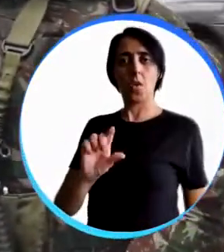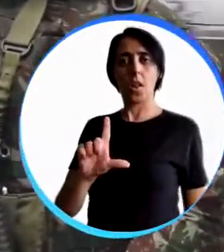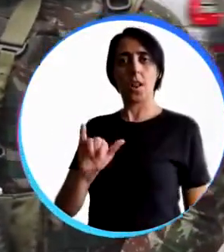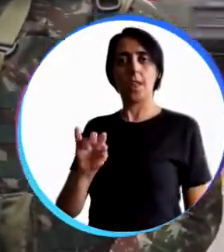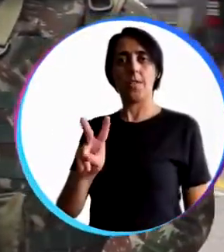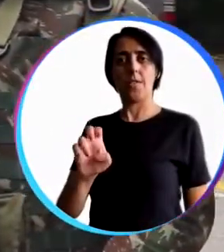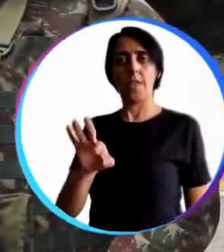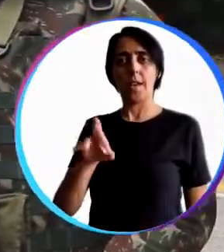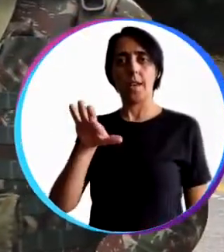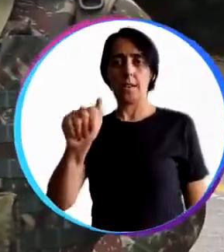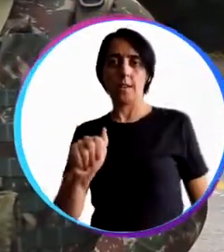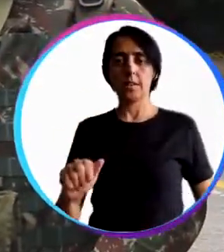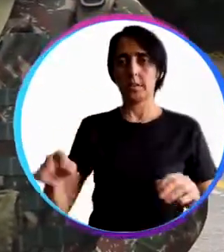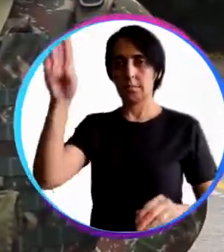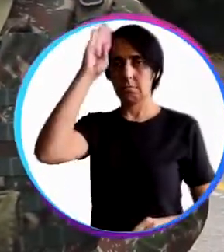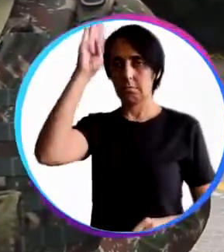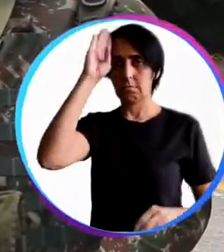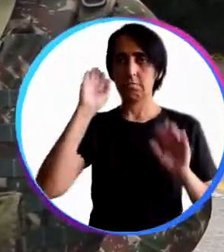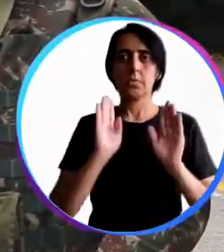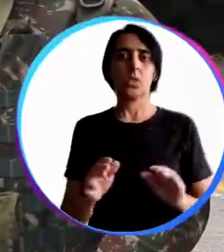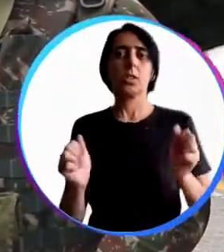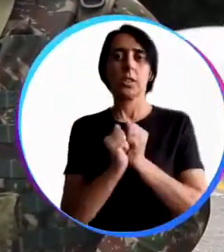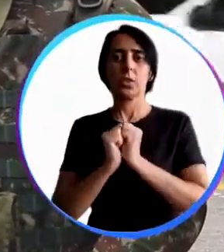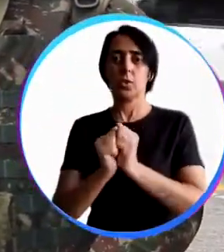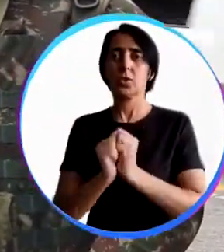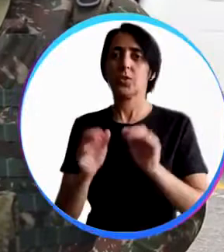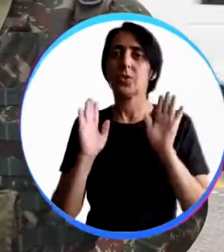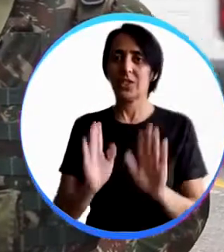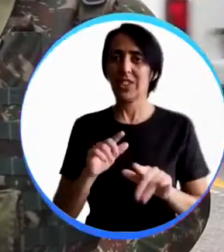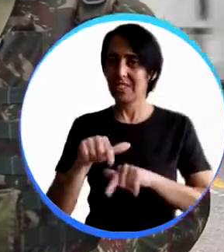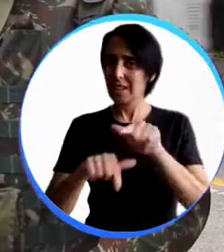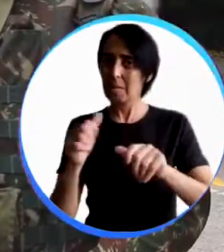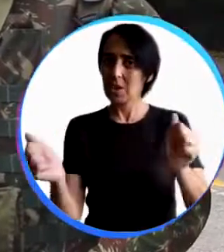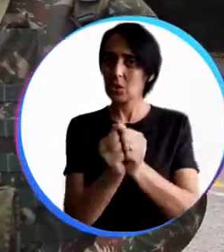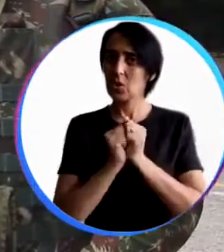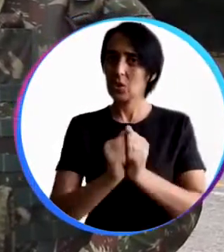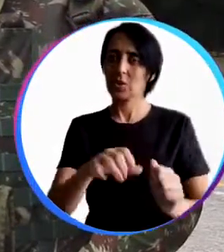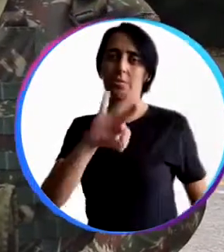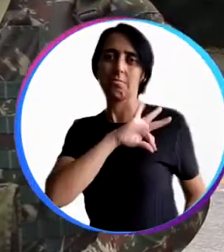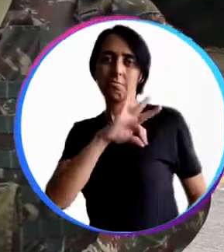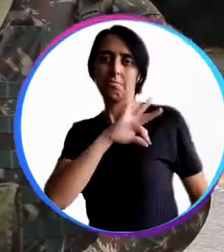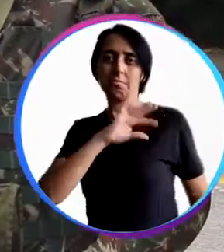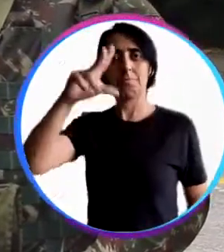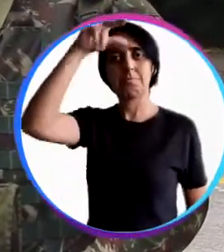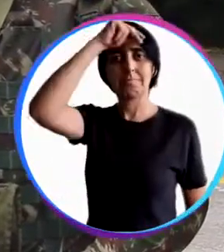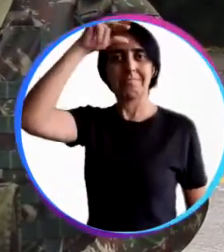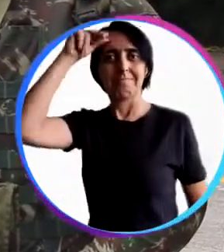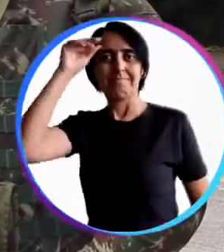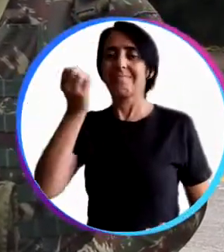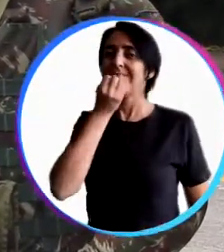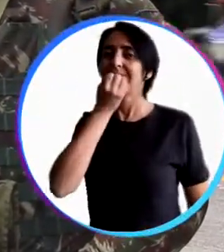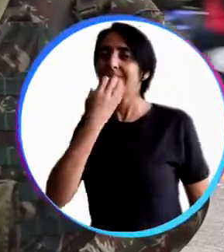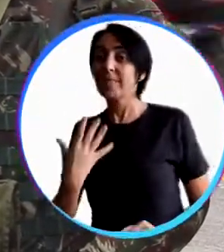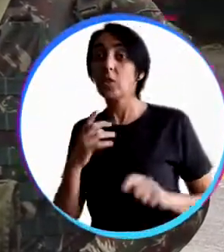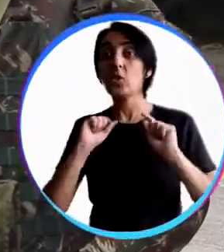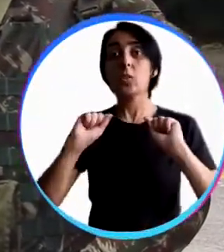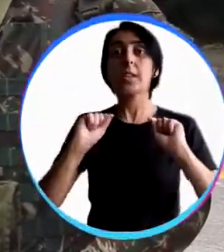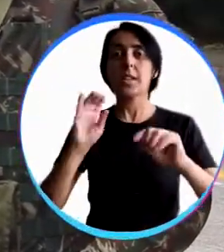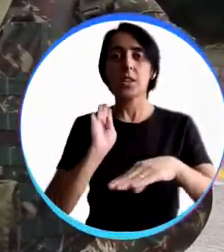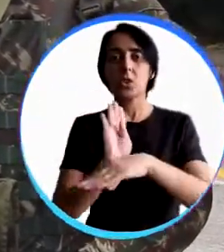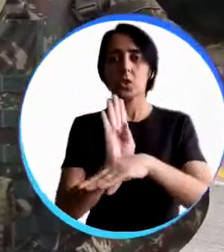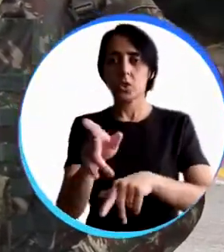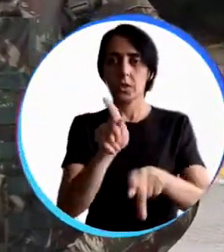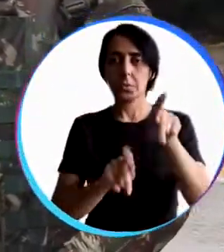Exército Brasileiro, que está no comando dessa operação. Esse trabalho inédito junto com a Guarda Municipal, o que que isso pode resultar de benéfico